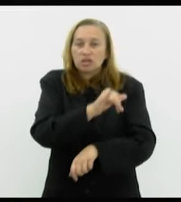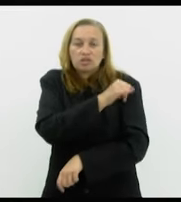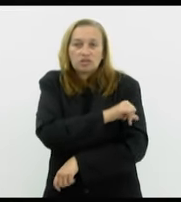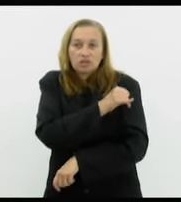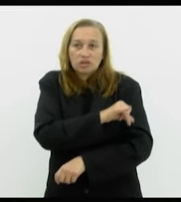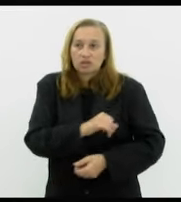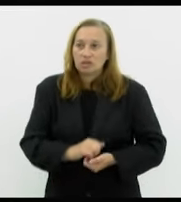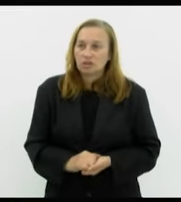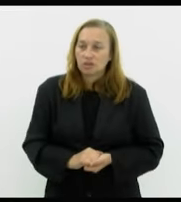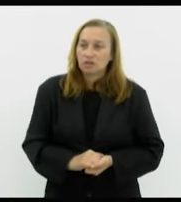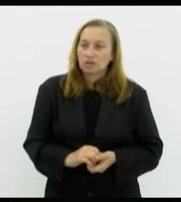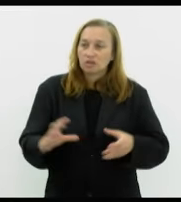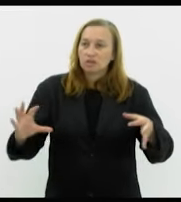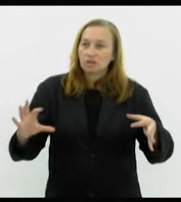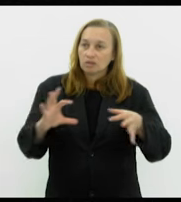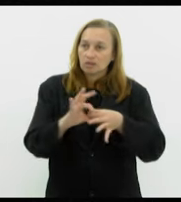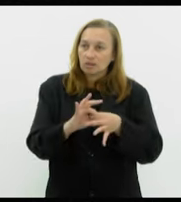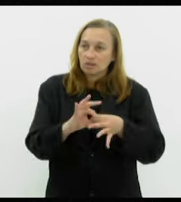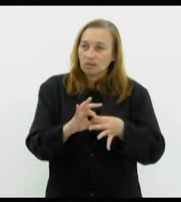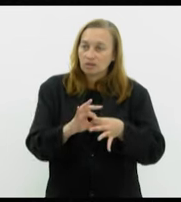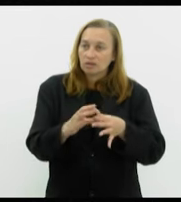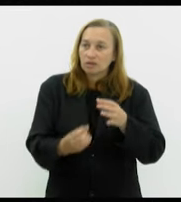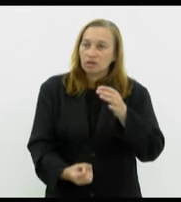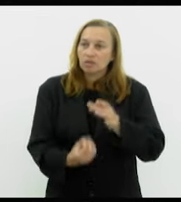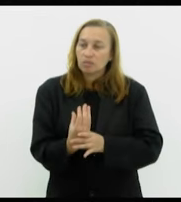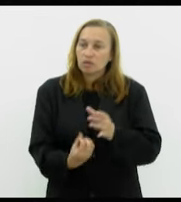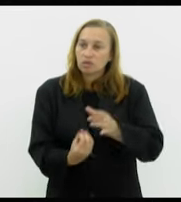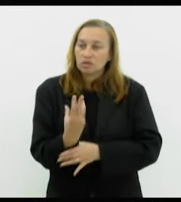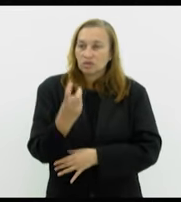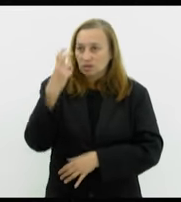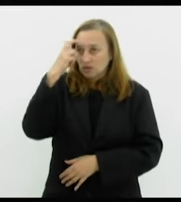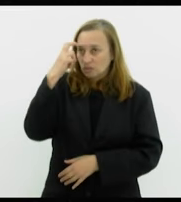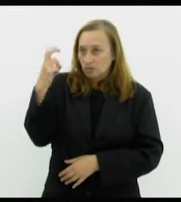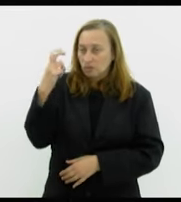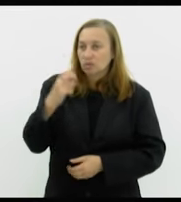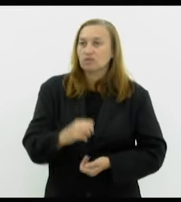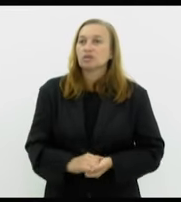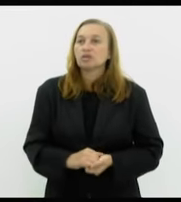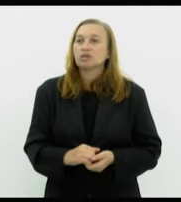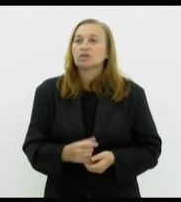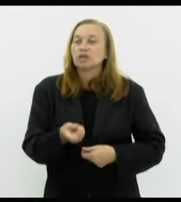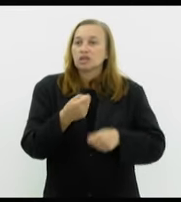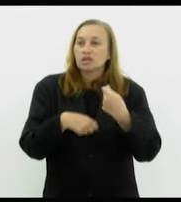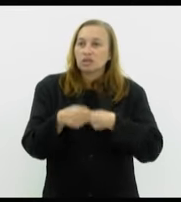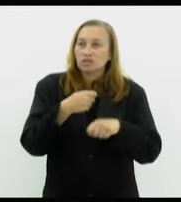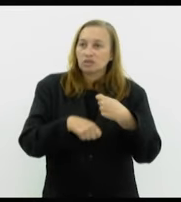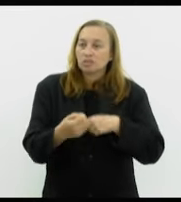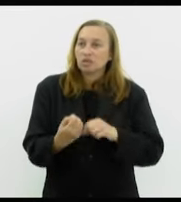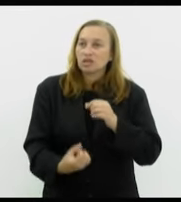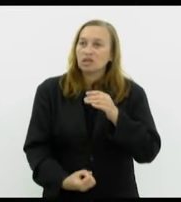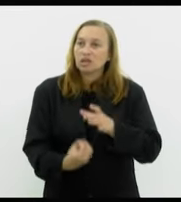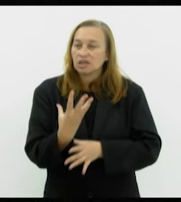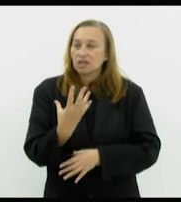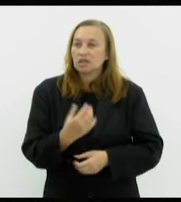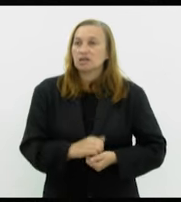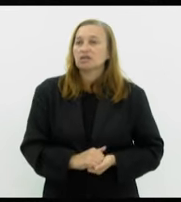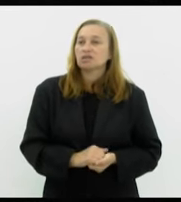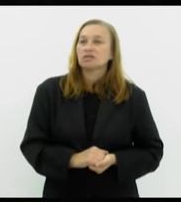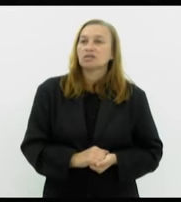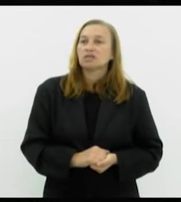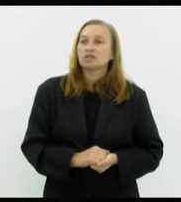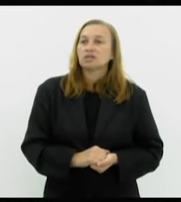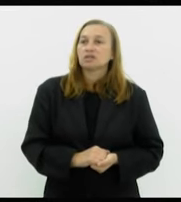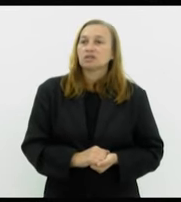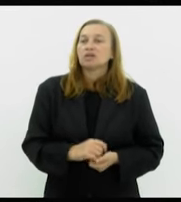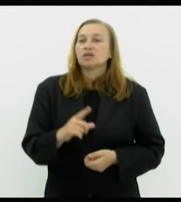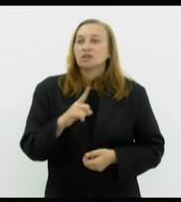Janeiro, está vinculado à cadeia produtiva da cultura e da economia criativa. E quando a